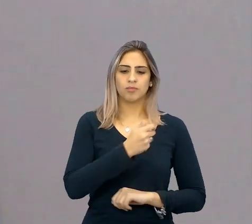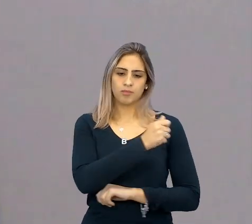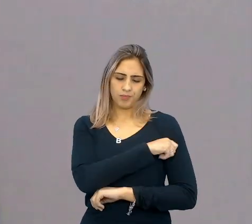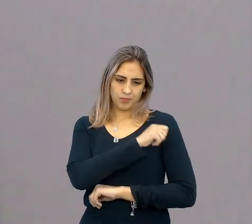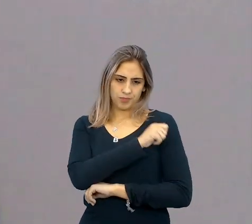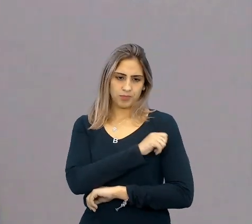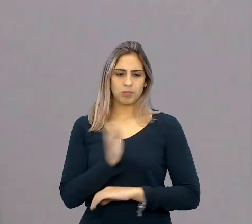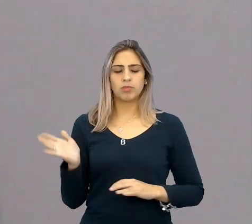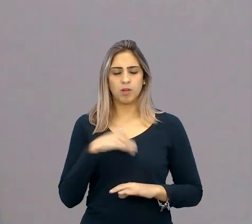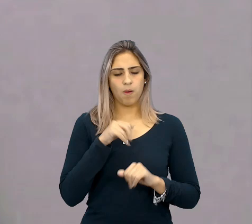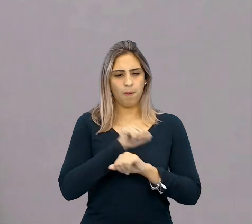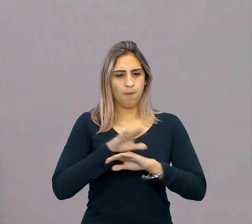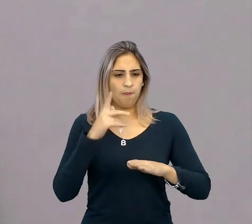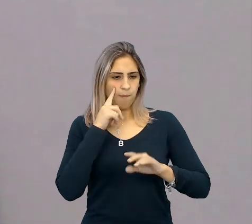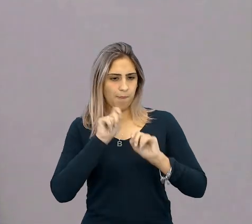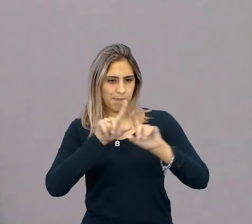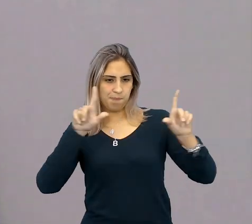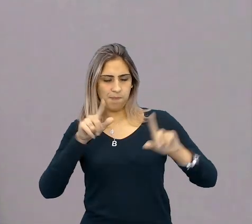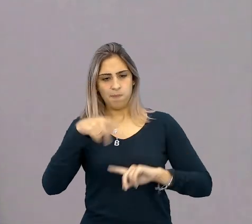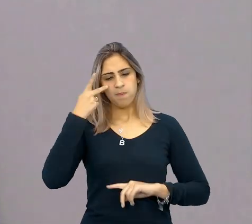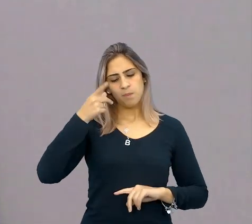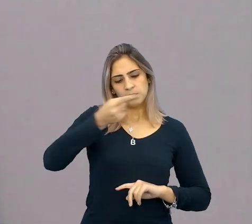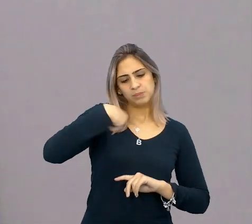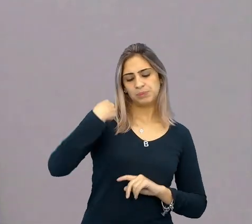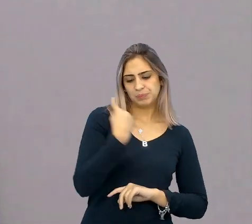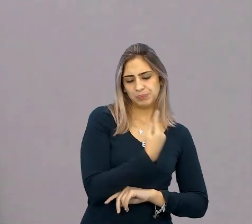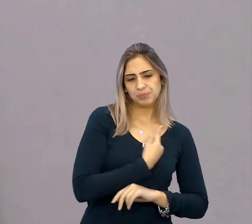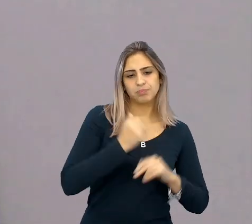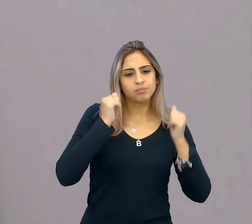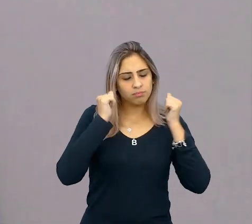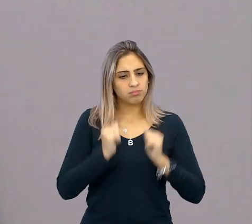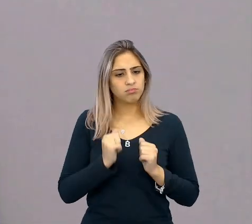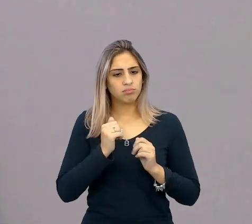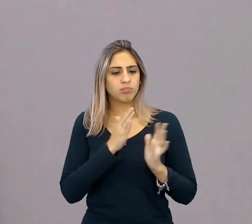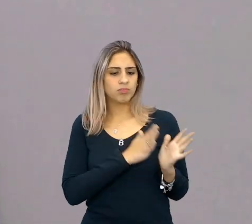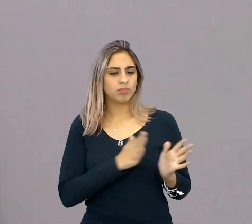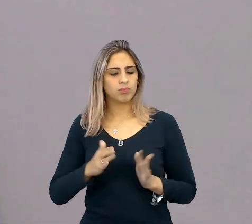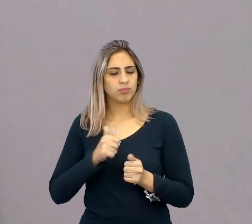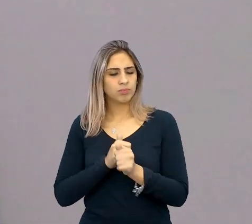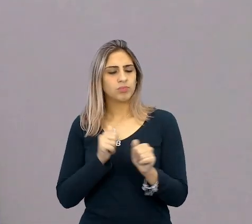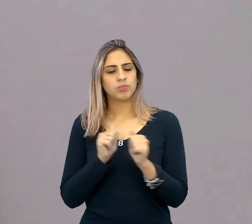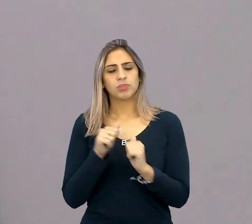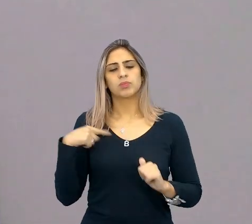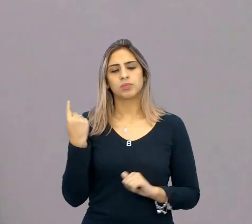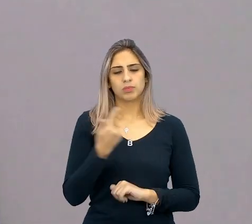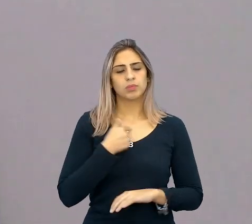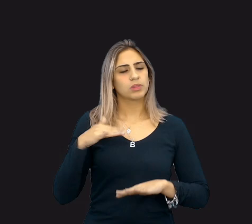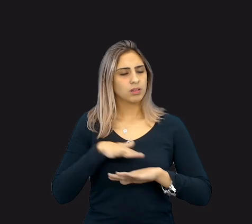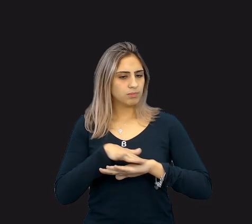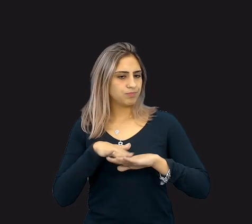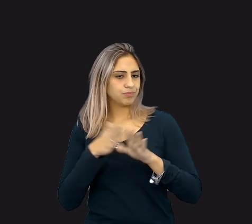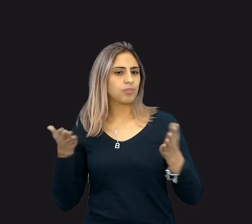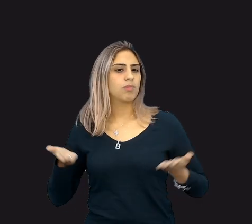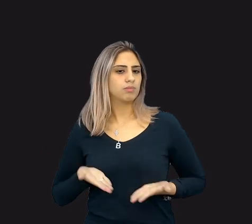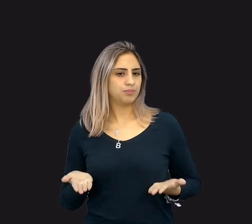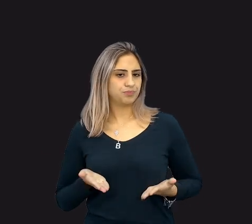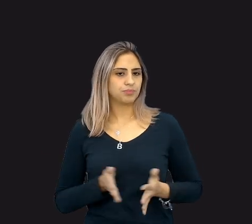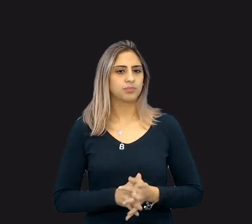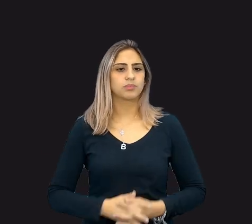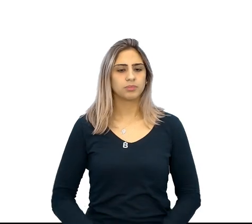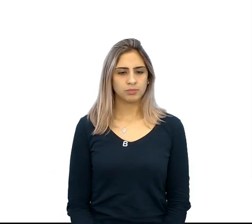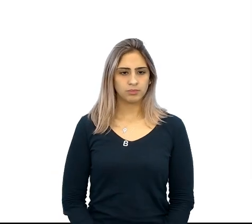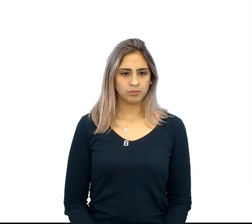estudantes. Eu vou compartilhar minha tela para que nós possamos seguir aqui com a nossa conversa de hoje.